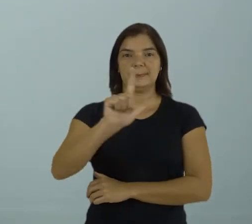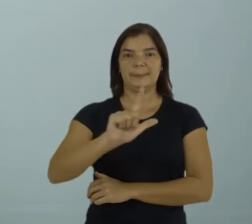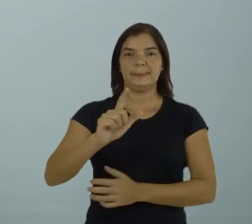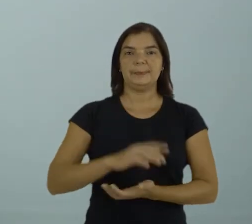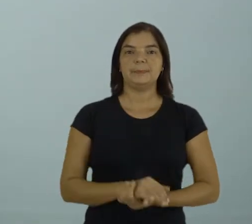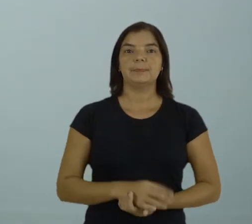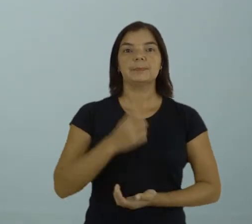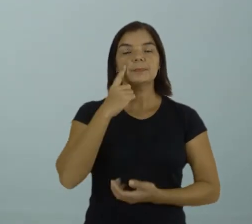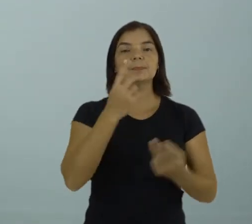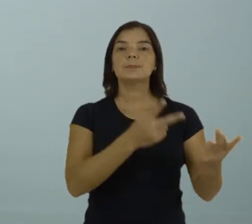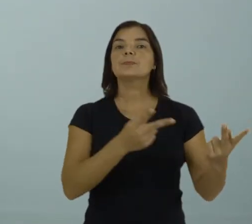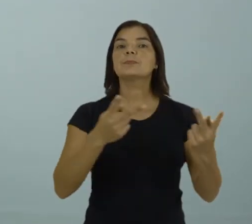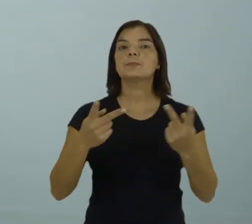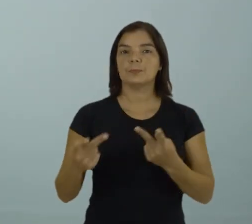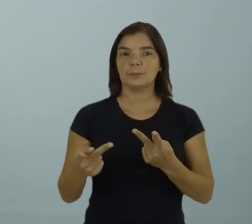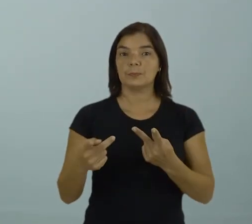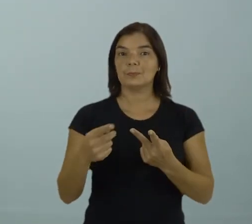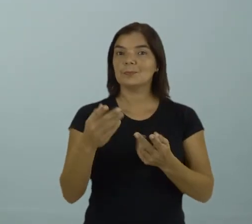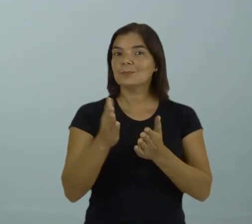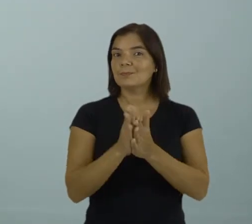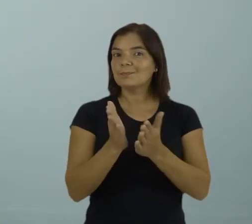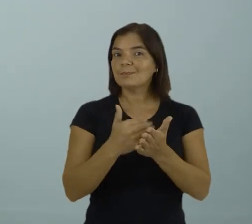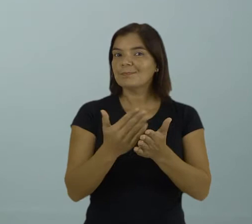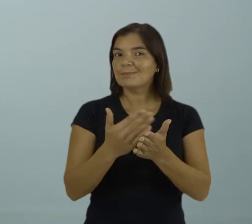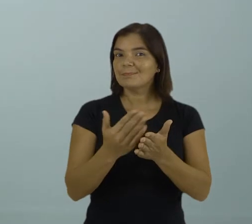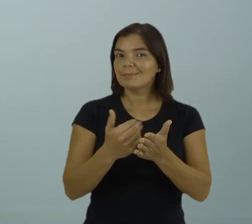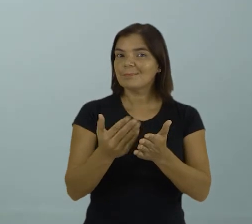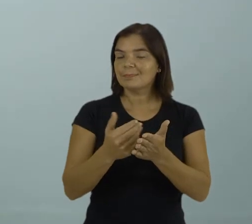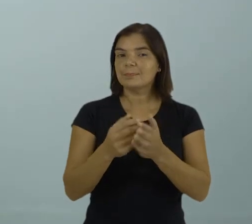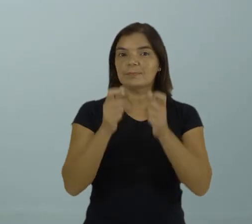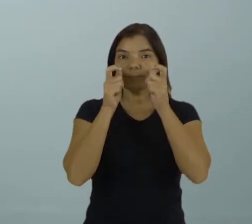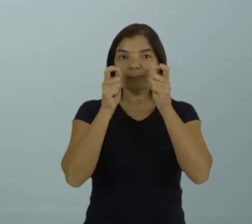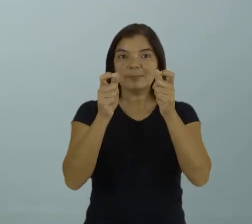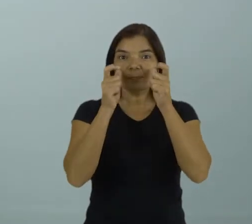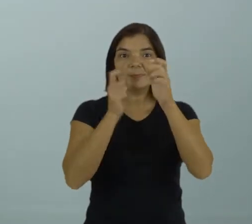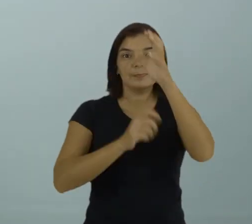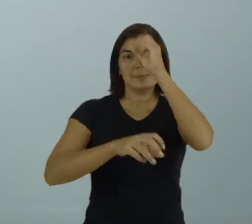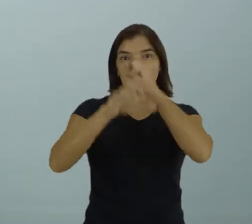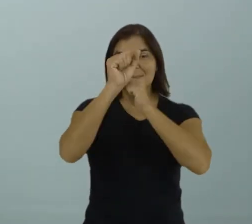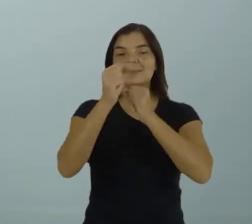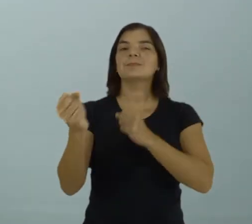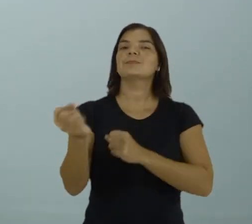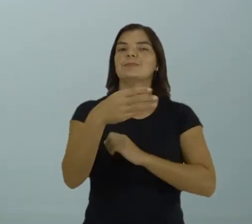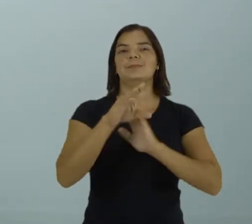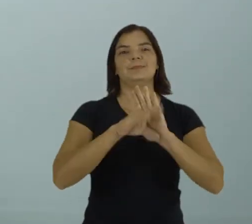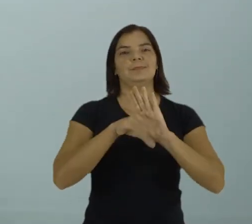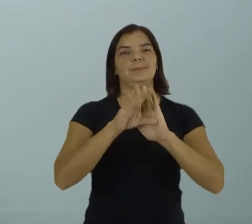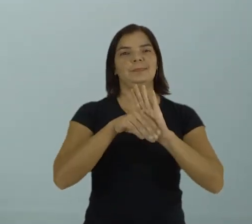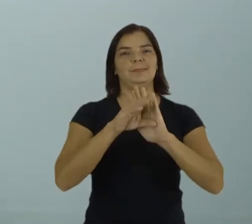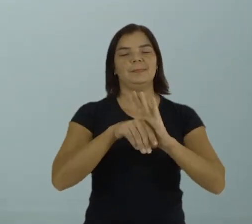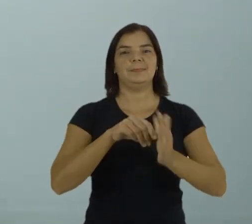Então a gente convida você para pegar o seu caderno, ficar bem atento para você aprender esses novos conteúdos.